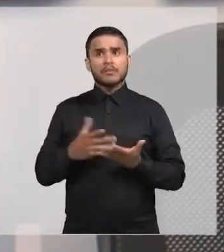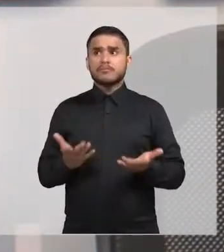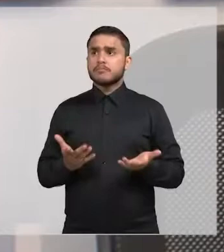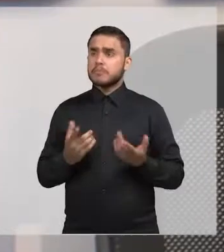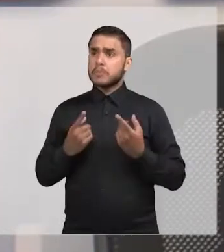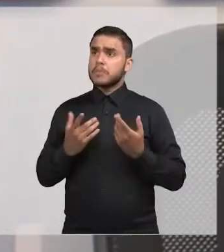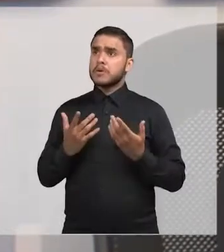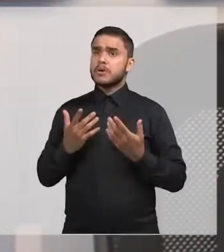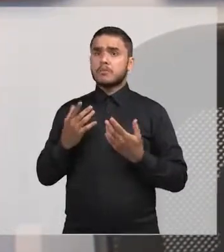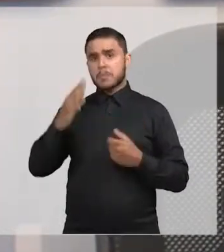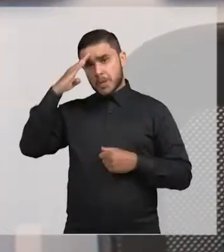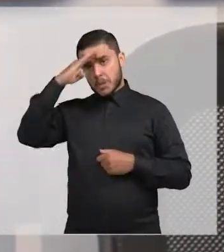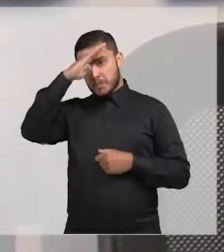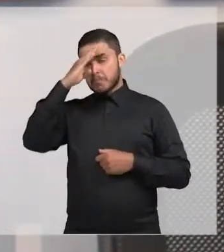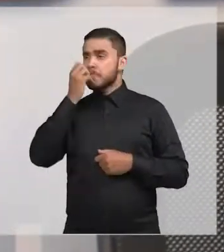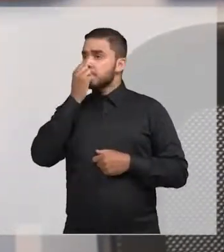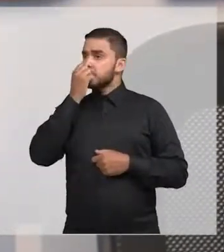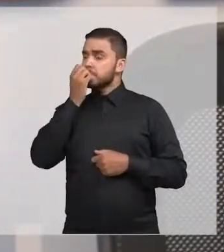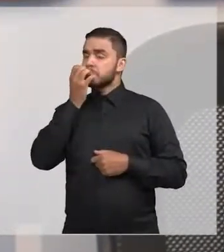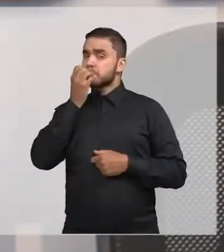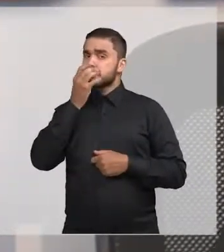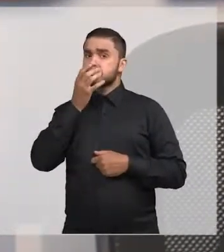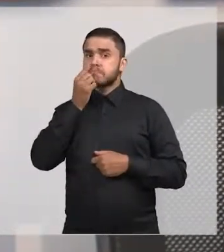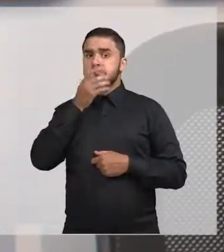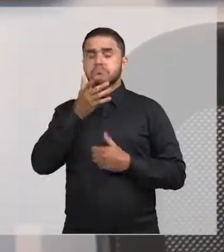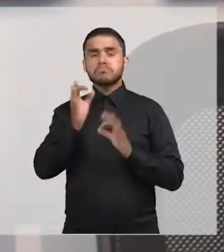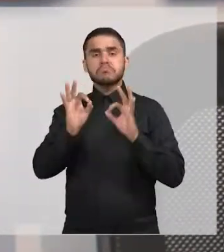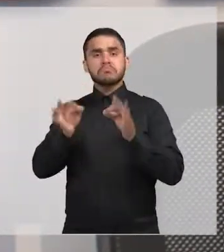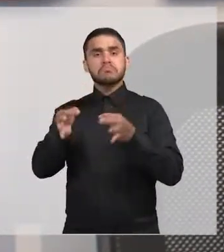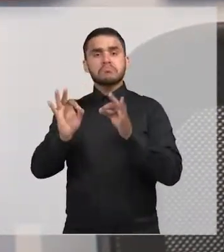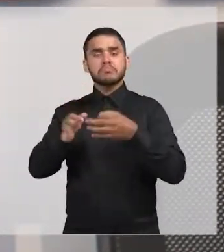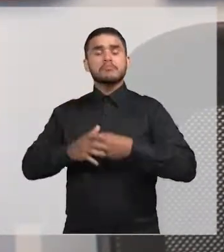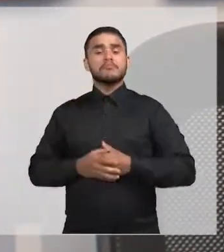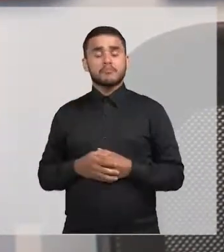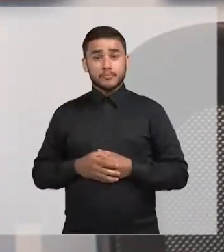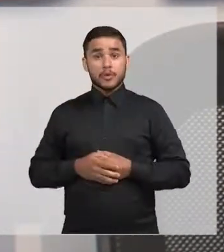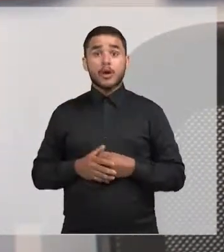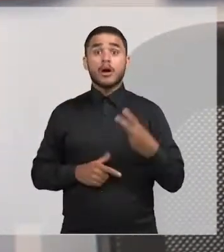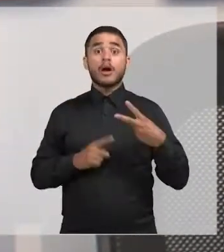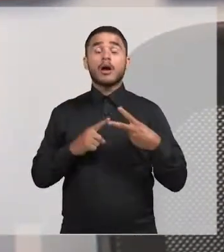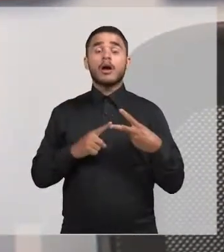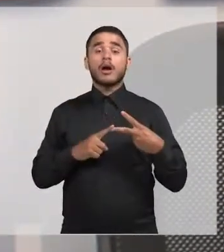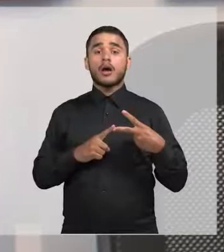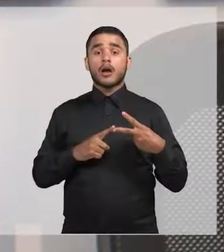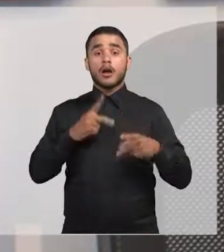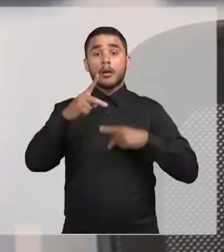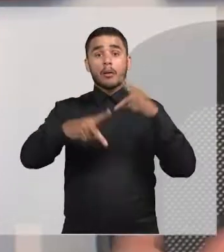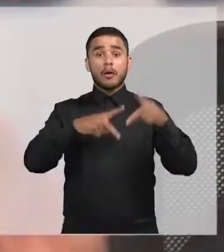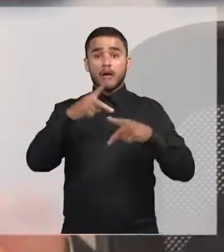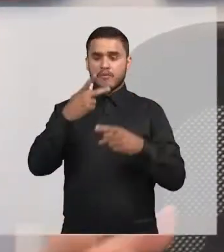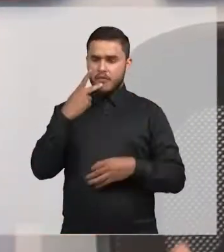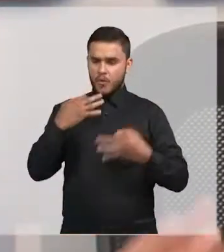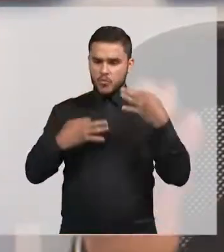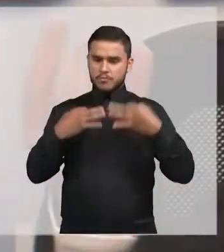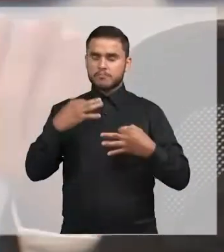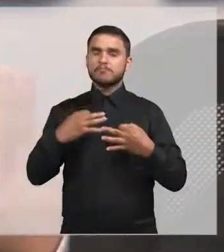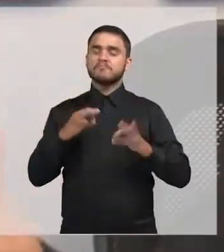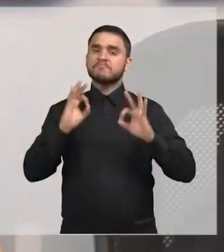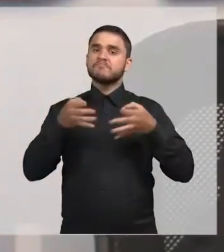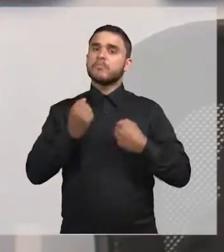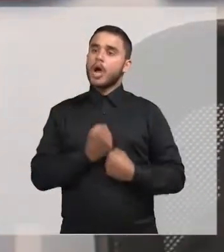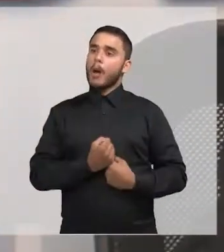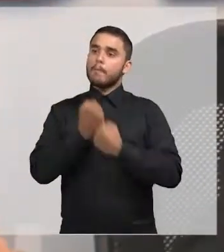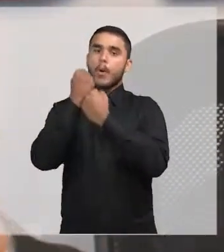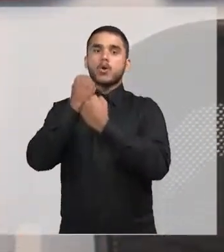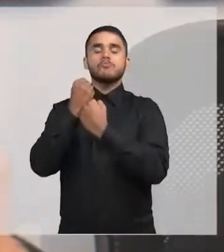tem o que reclamar de Bolsonaro. A população, na parte da questão do combate à justiça, já começa a se encantar com o